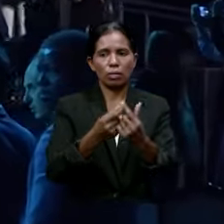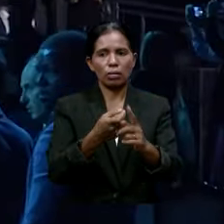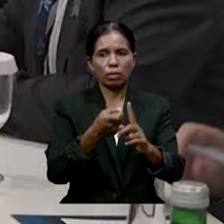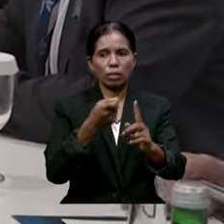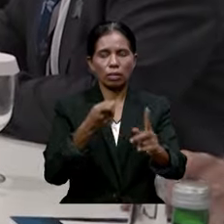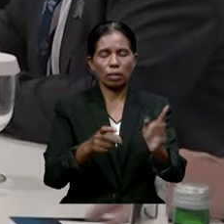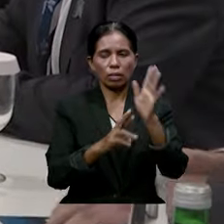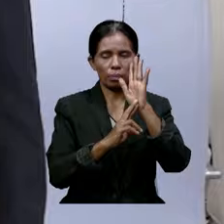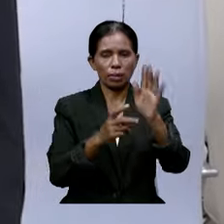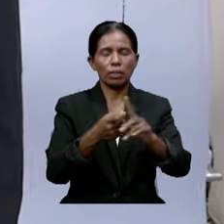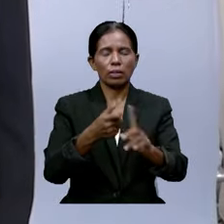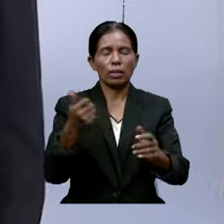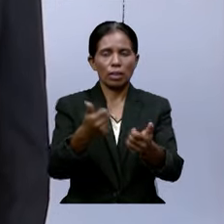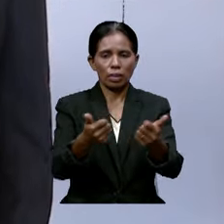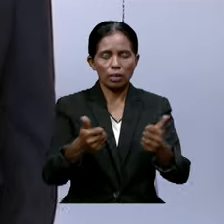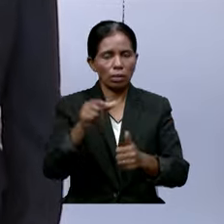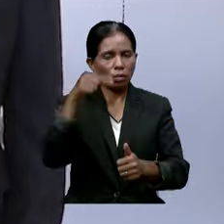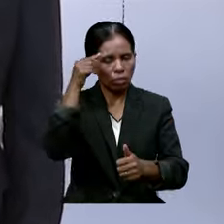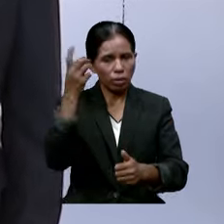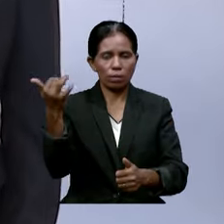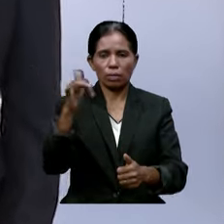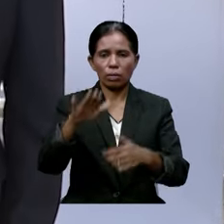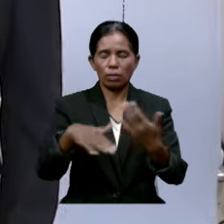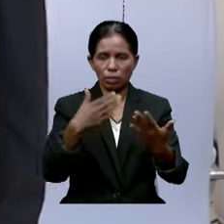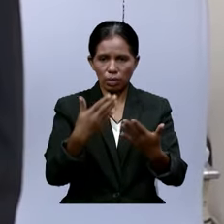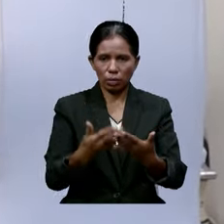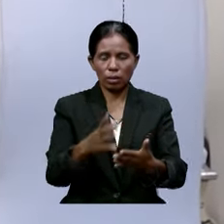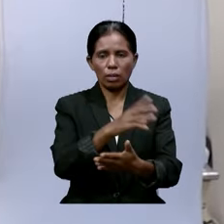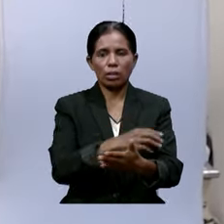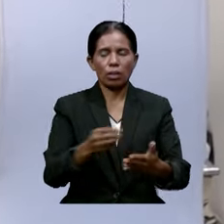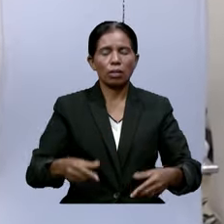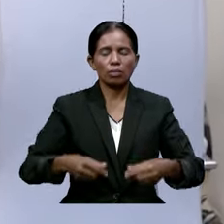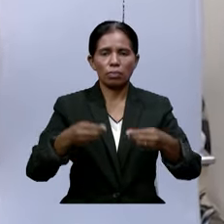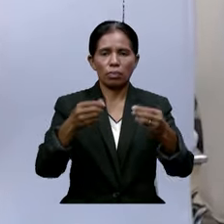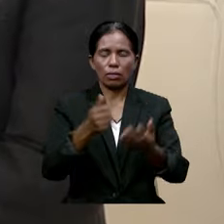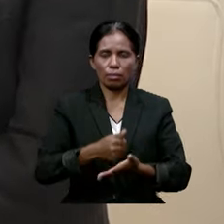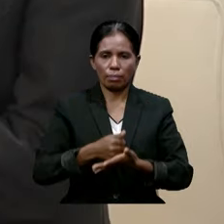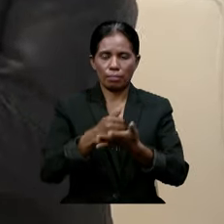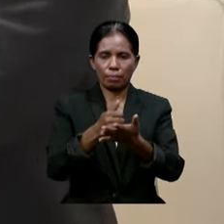NB representa a agência governamental Sira NB, antes ne presta assistência.